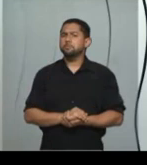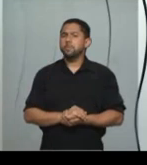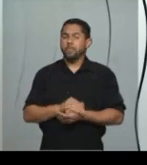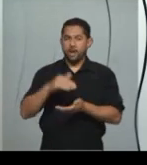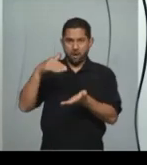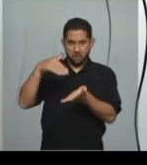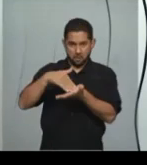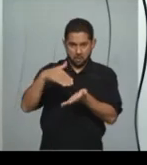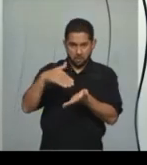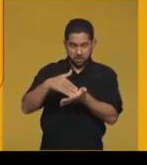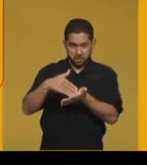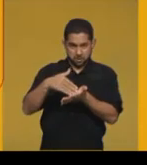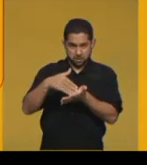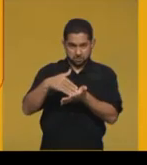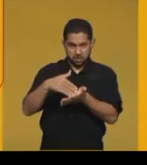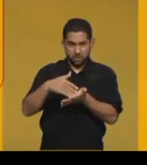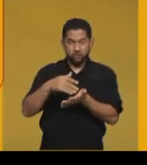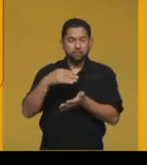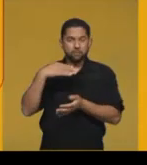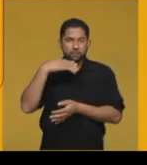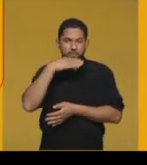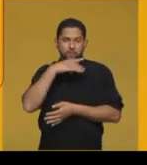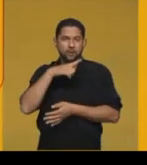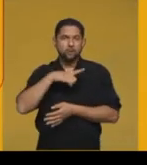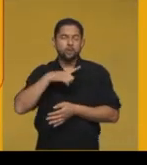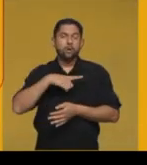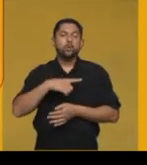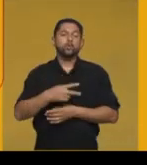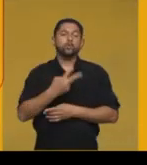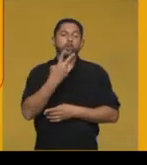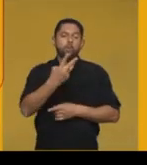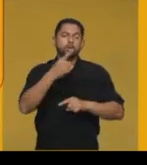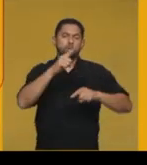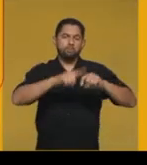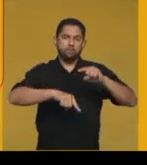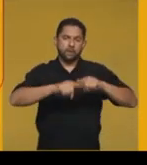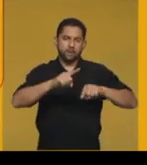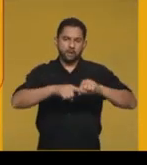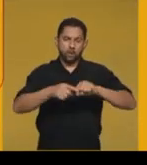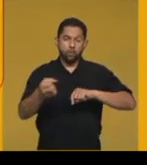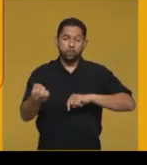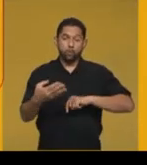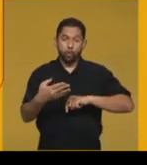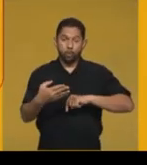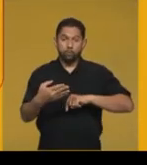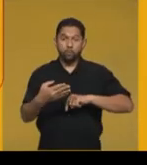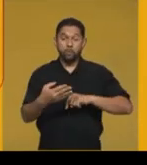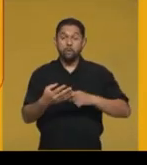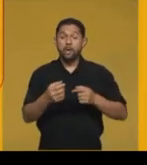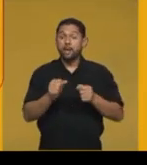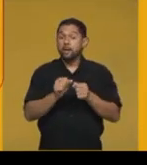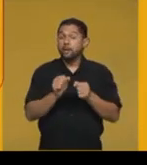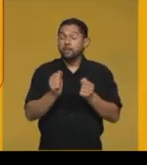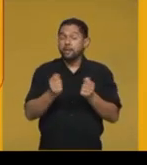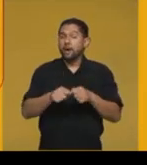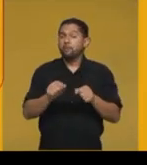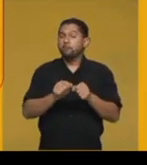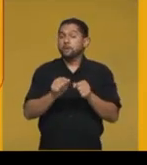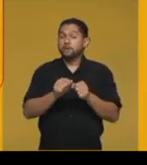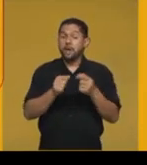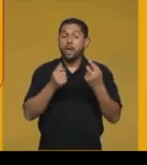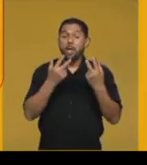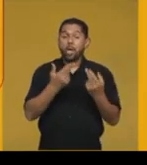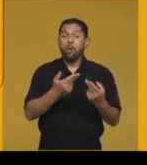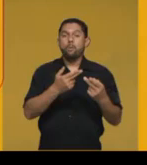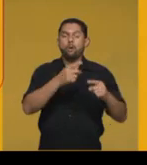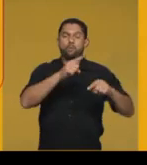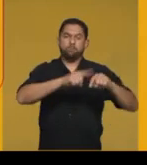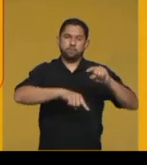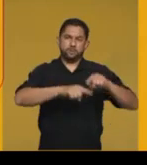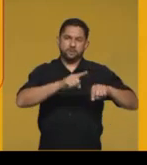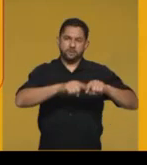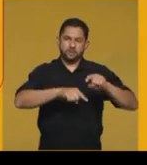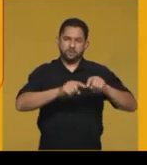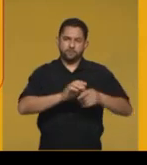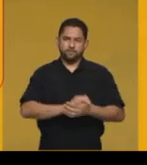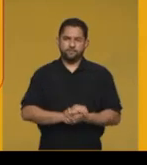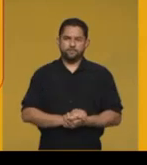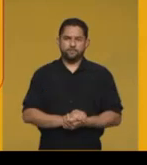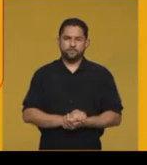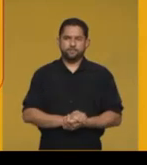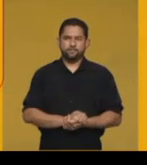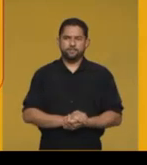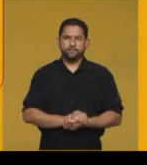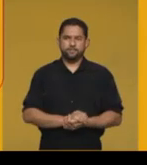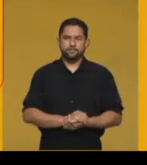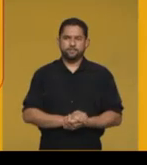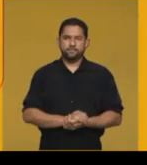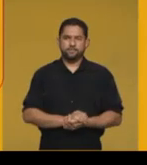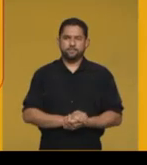tenho duas soluções formadas pelo mesmo soluto, porém com concentrações e